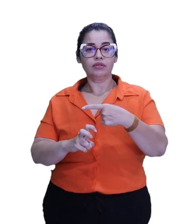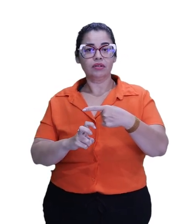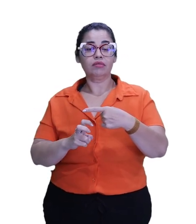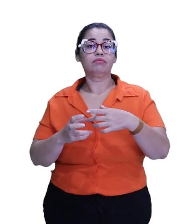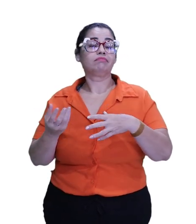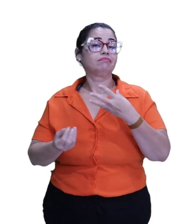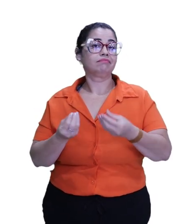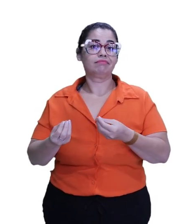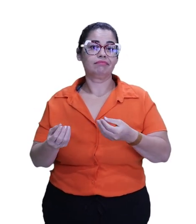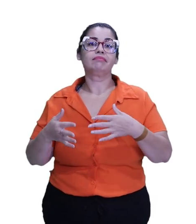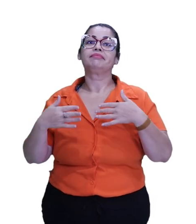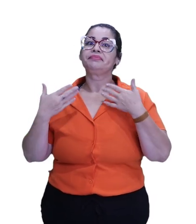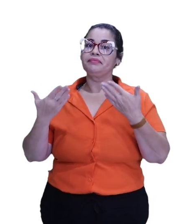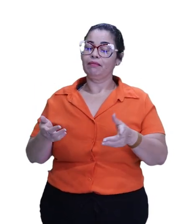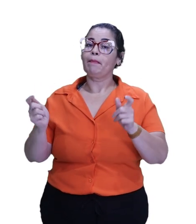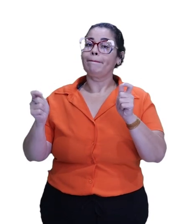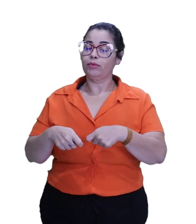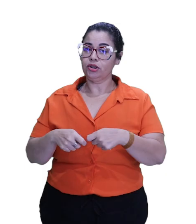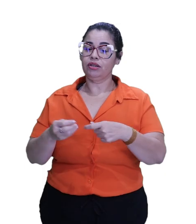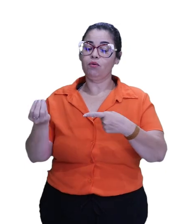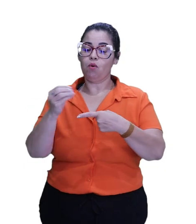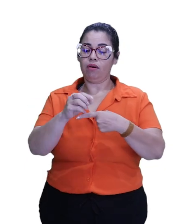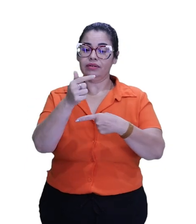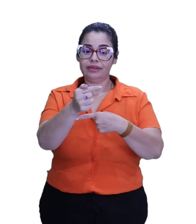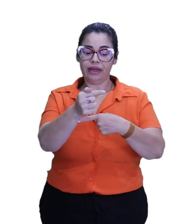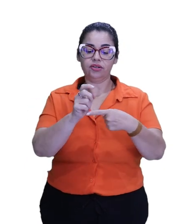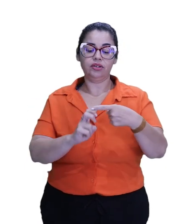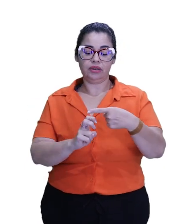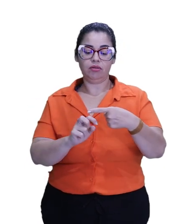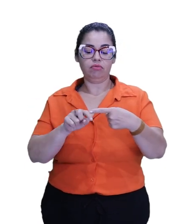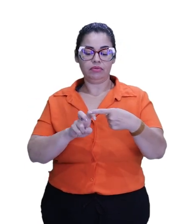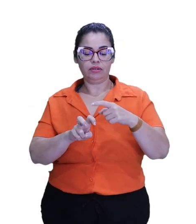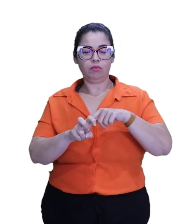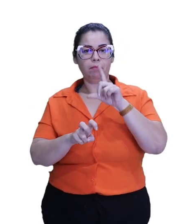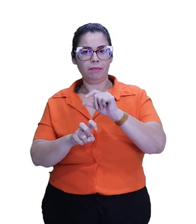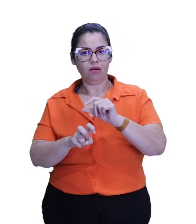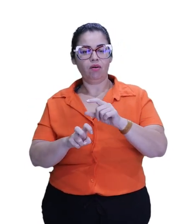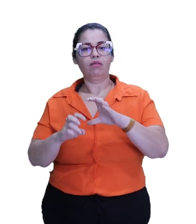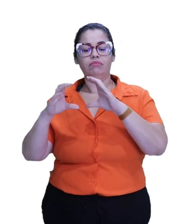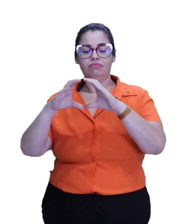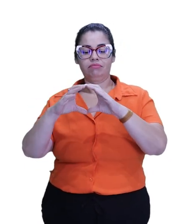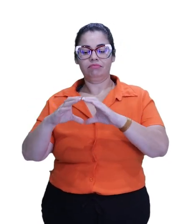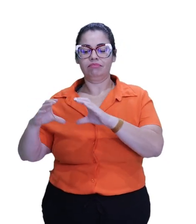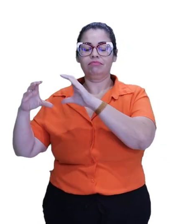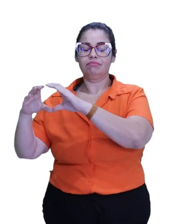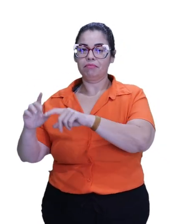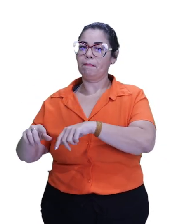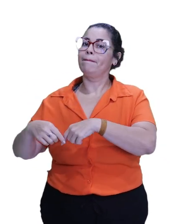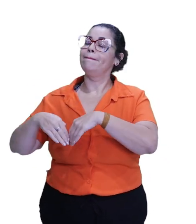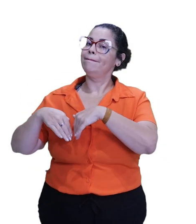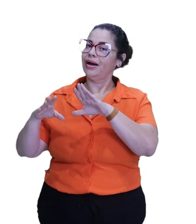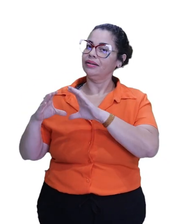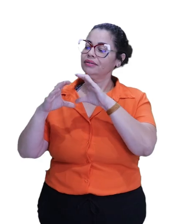que o objeto foi dividido. Então, só foi possível representar 7 partes de 5 utilizando mais